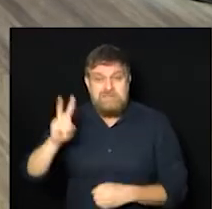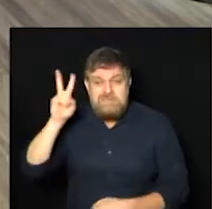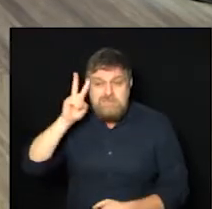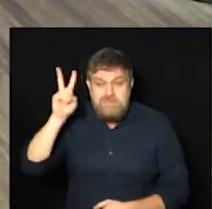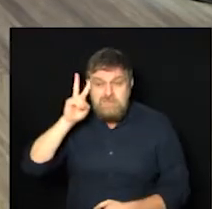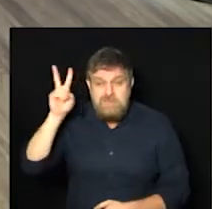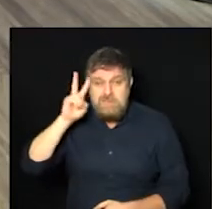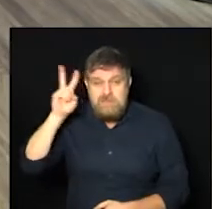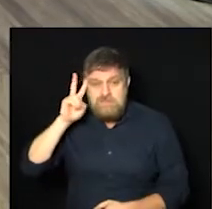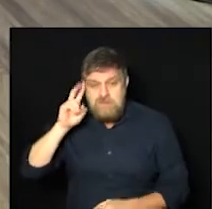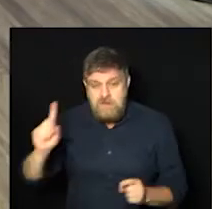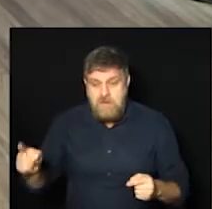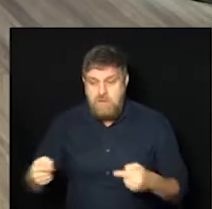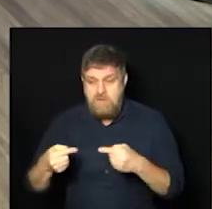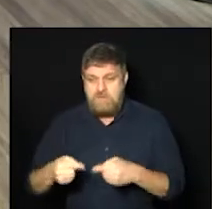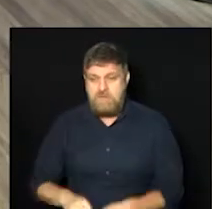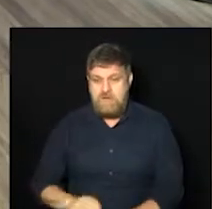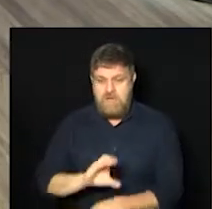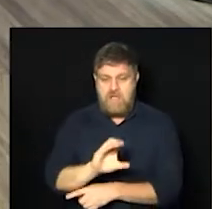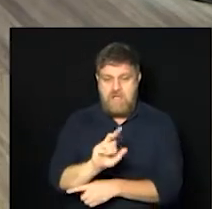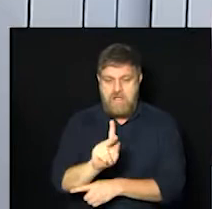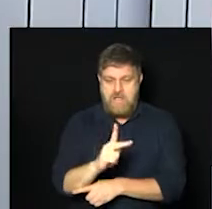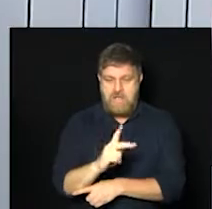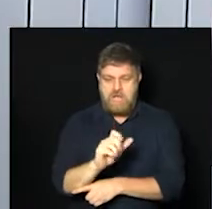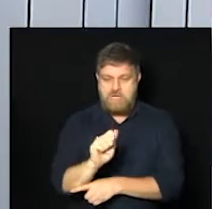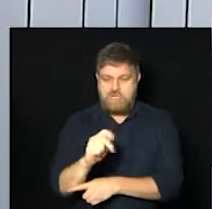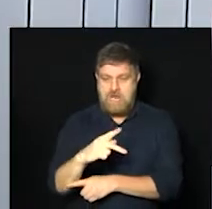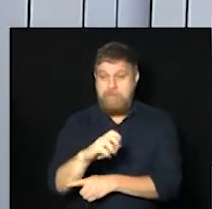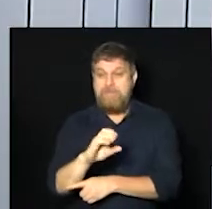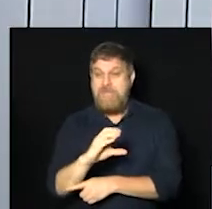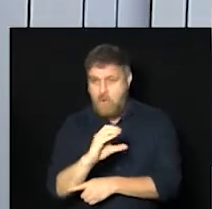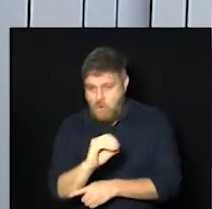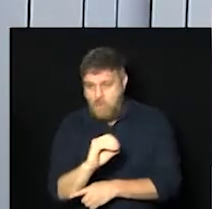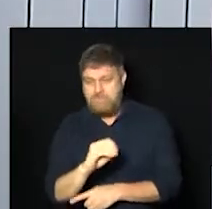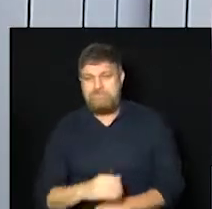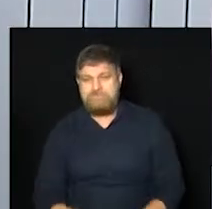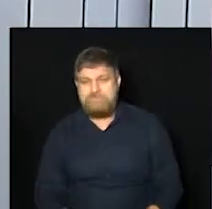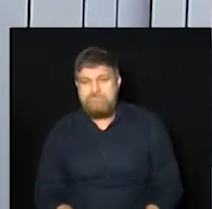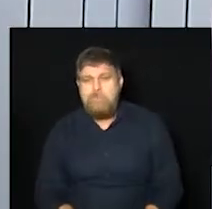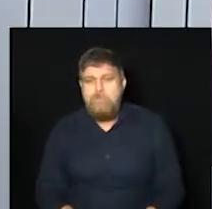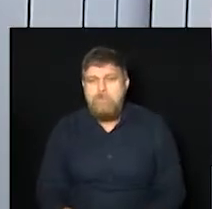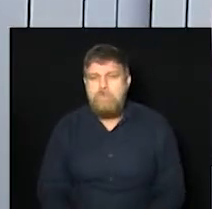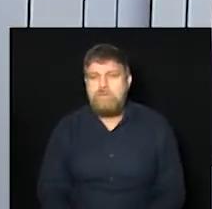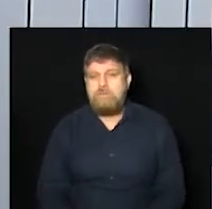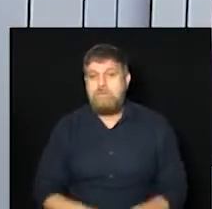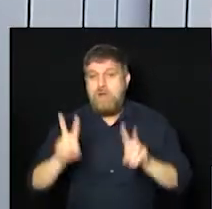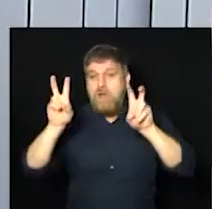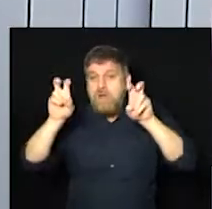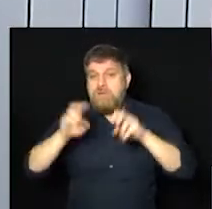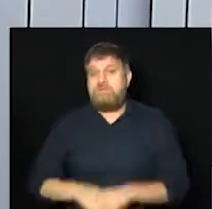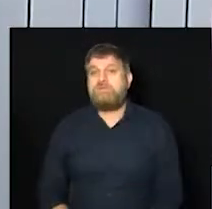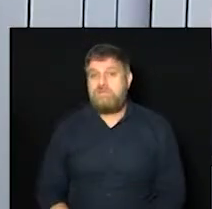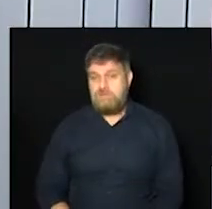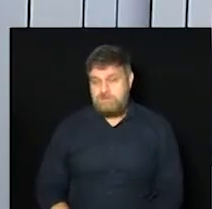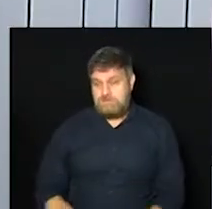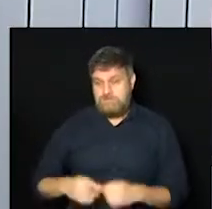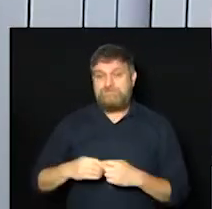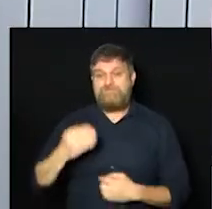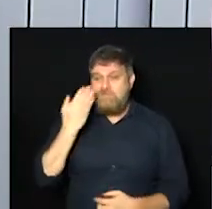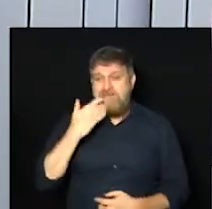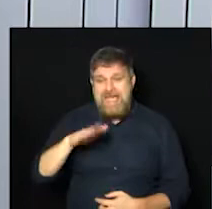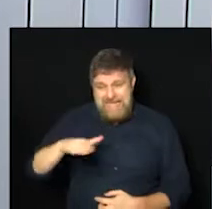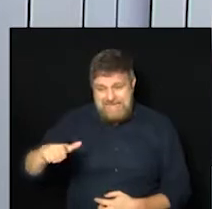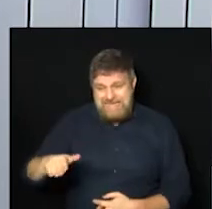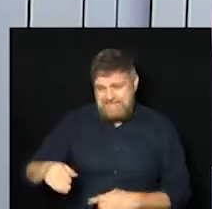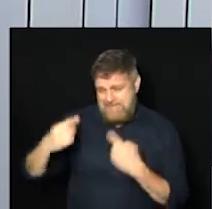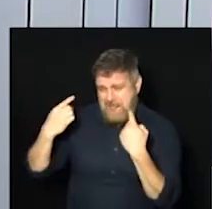segunda-feira contra a Chapecoense, fora de casa. Vamos falar sobre violência doméstica infantil agora.